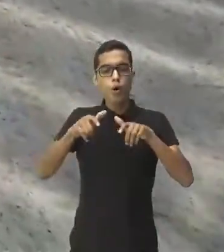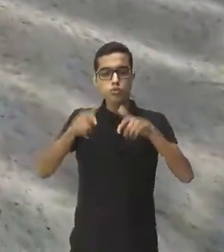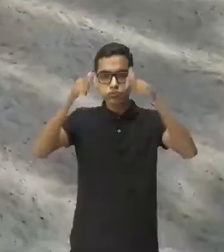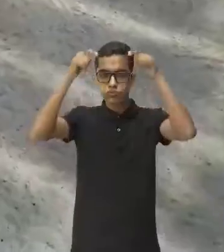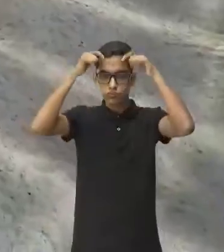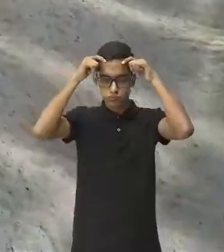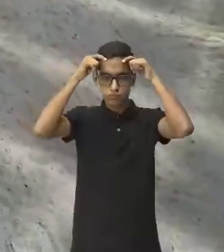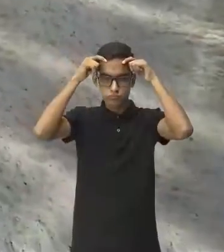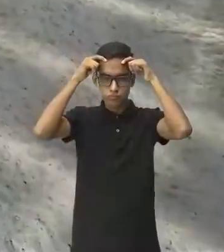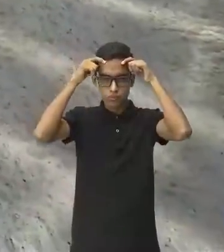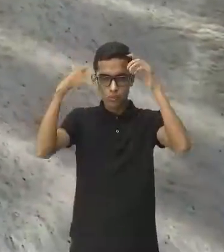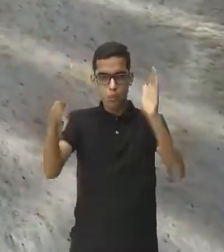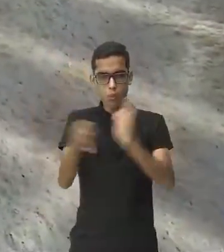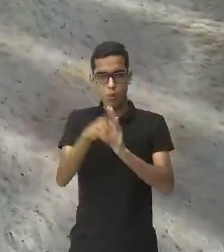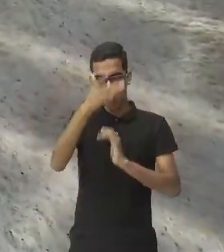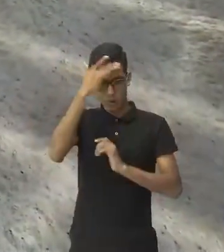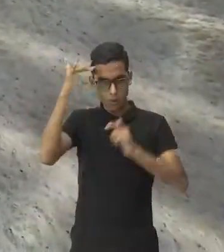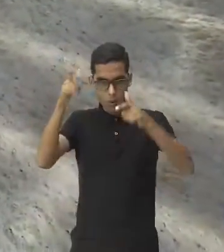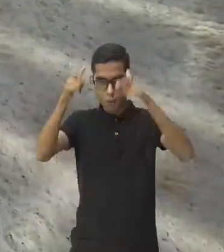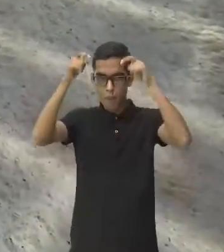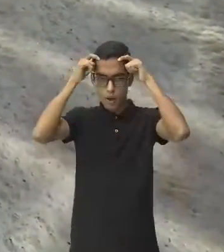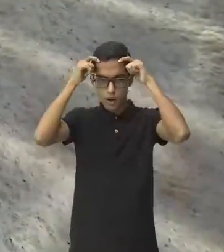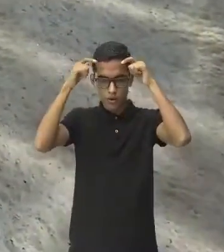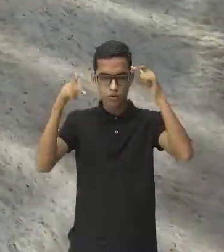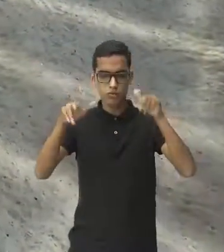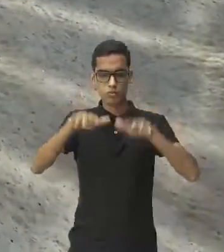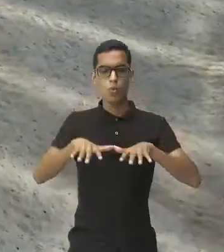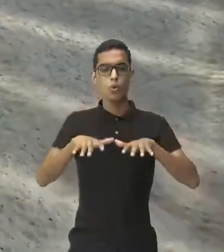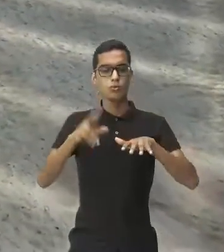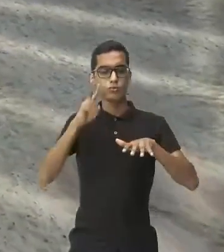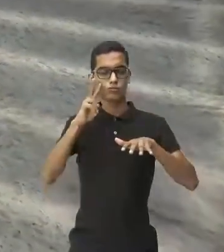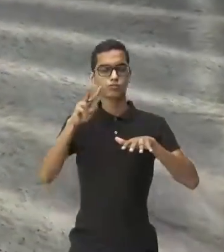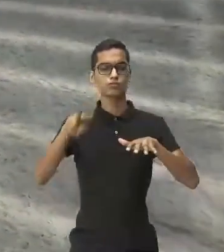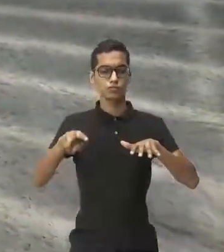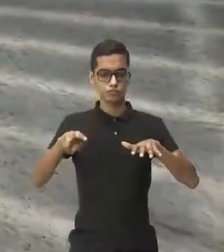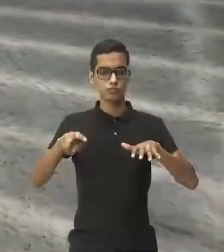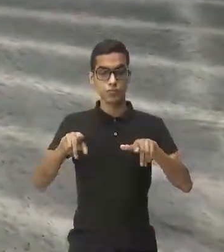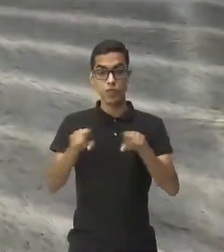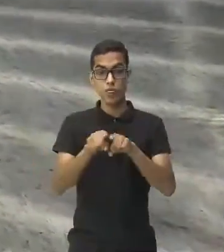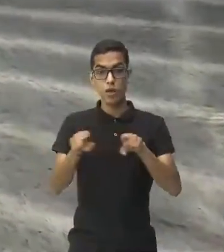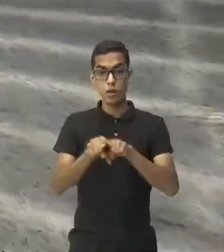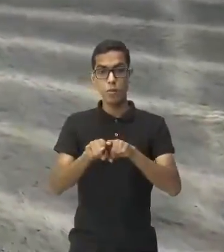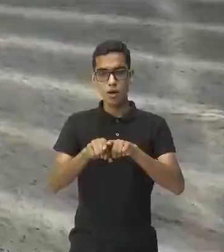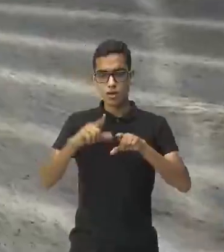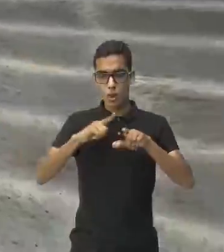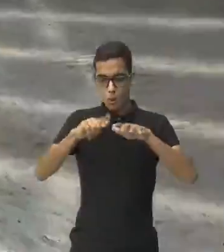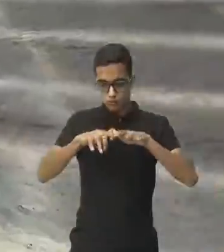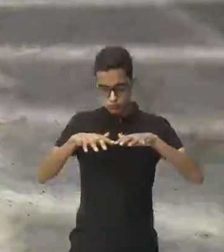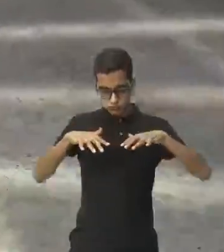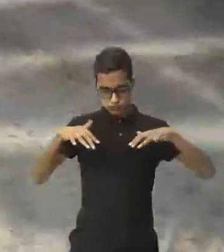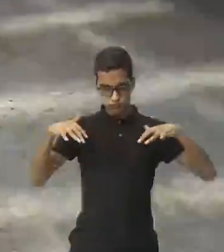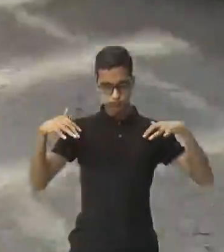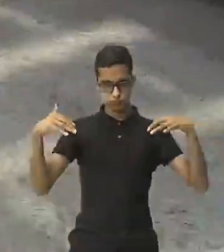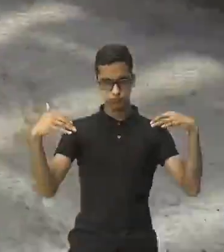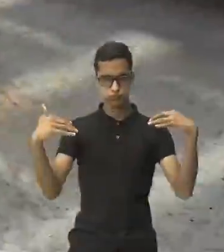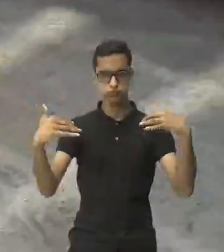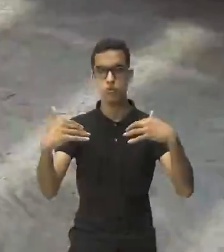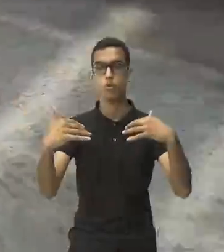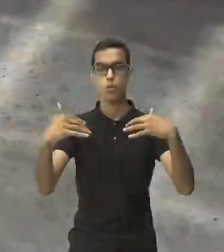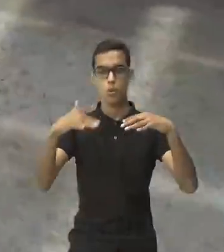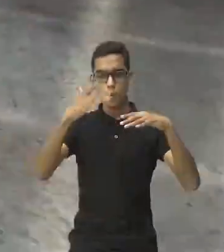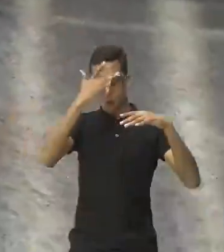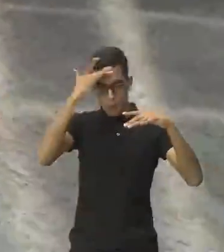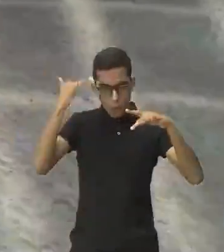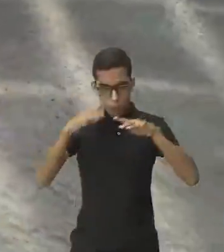gladiadores lutavam entre si para o divertimento da multidão. Olha que interessante, gente. Isso,